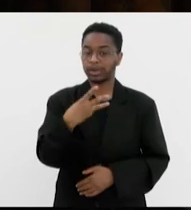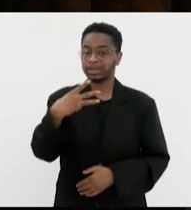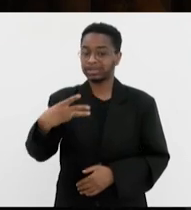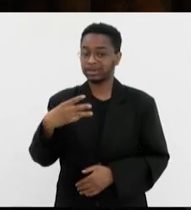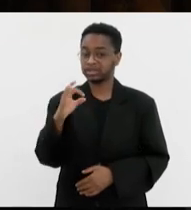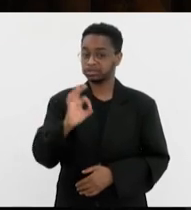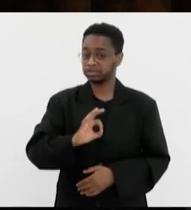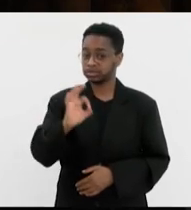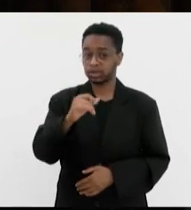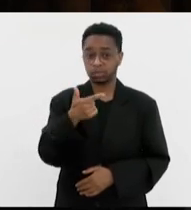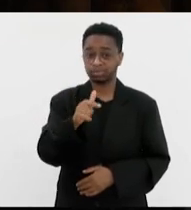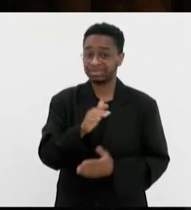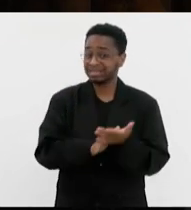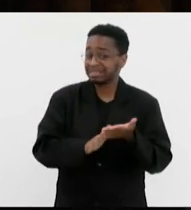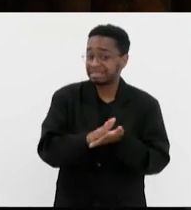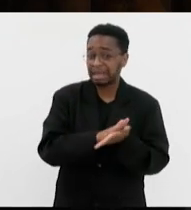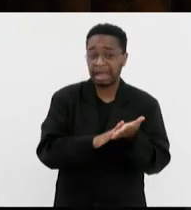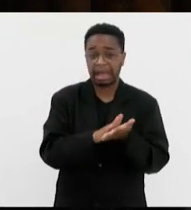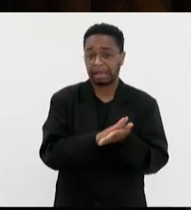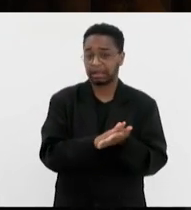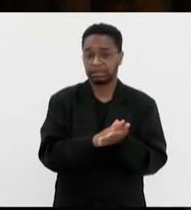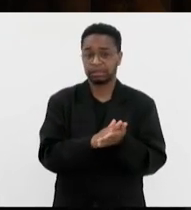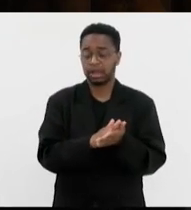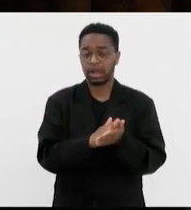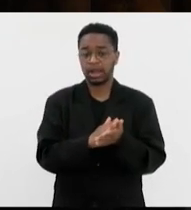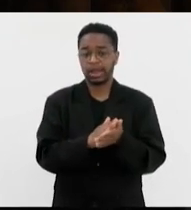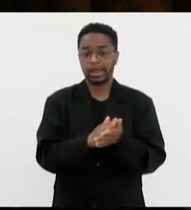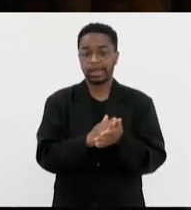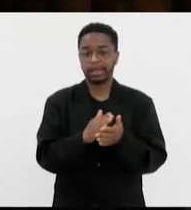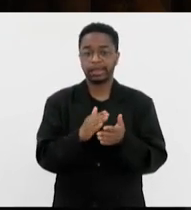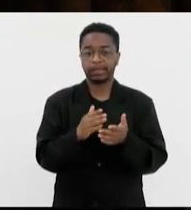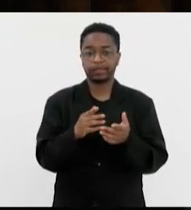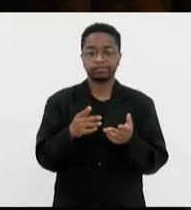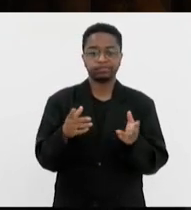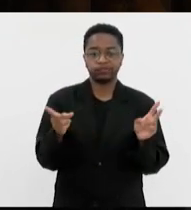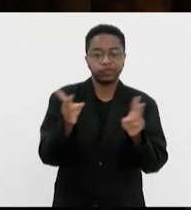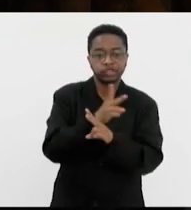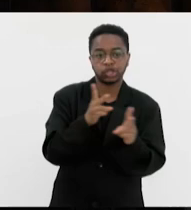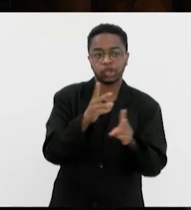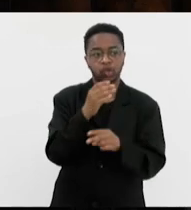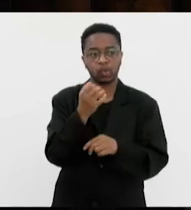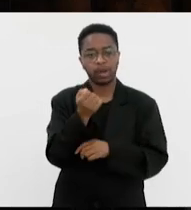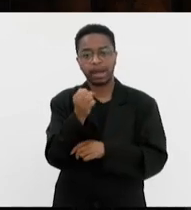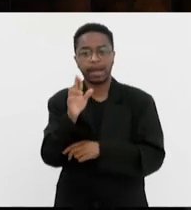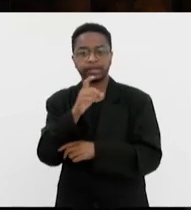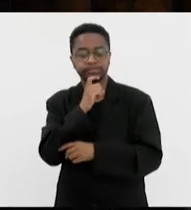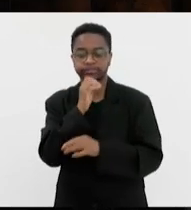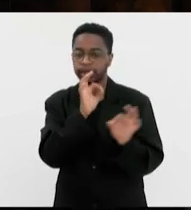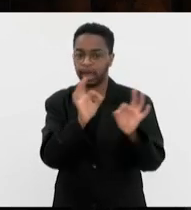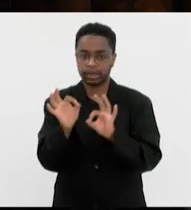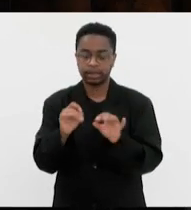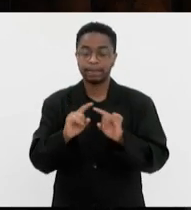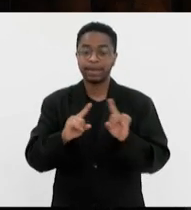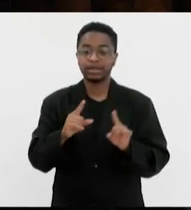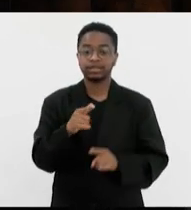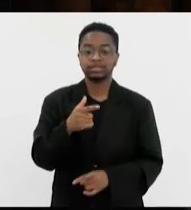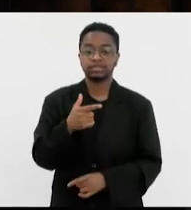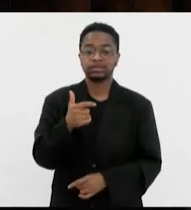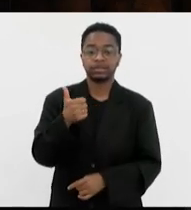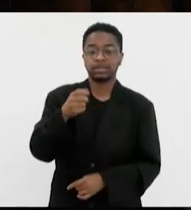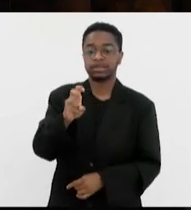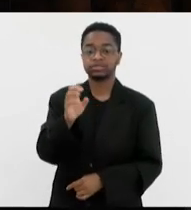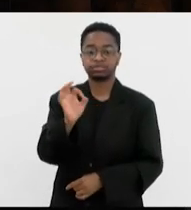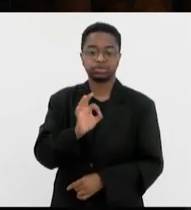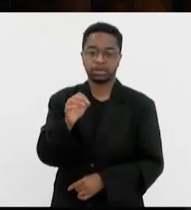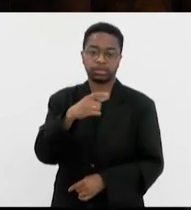43% não tem nenhum tipo de climatização. E 15% tem algum tipo de climatização, mas que não contempla o conjunto das